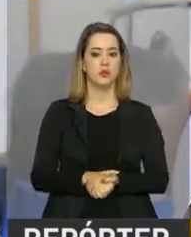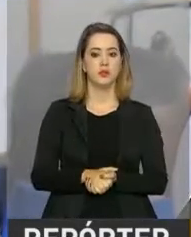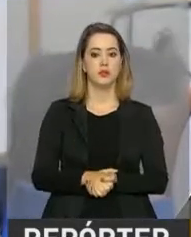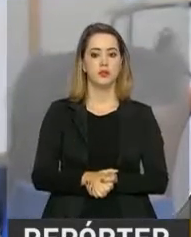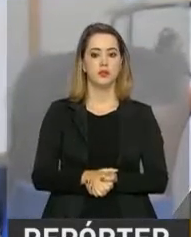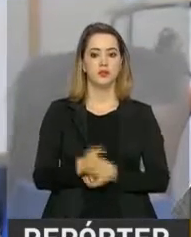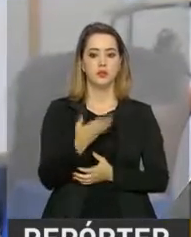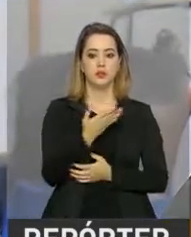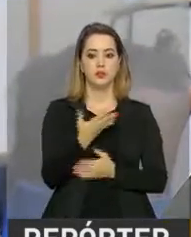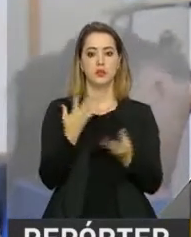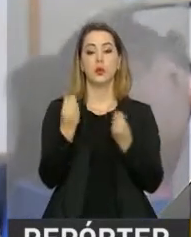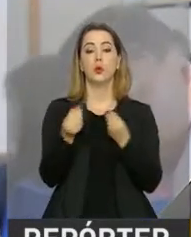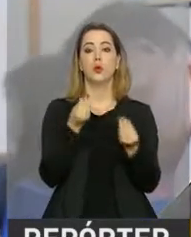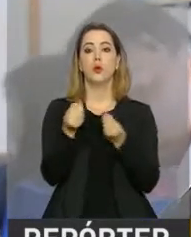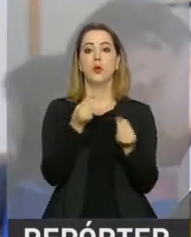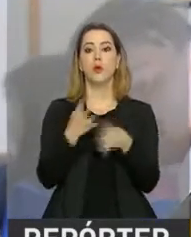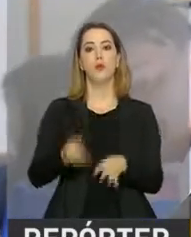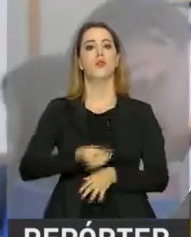estivesse viva.